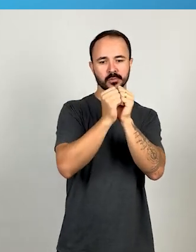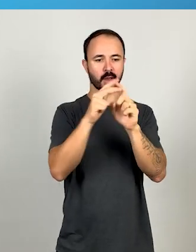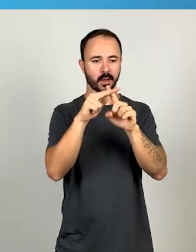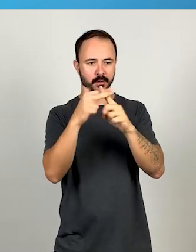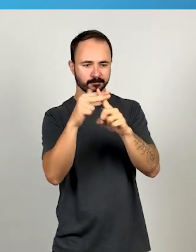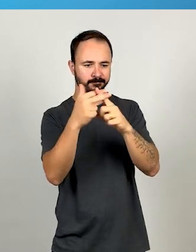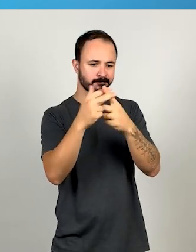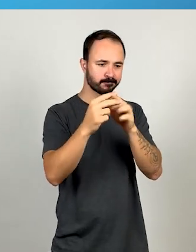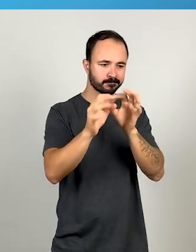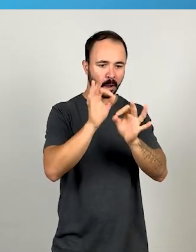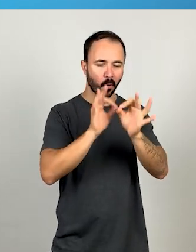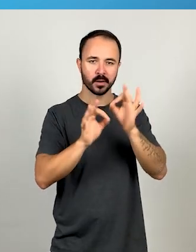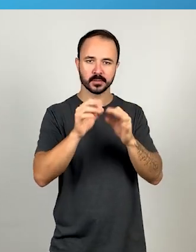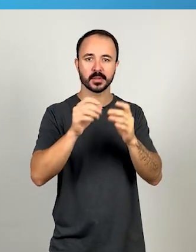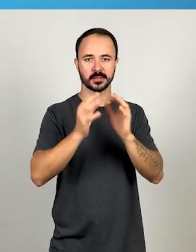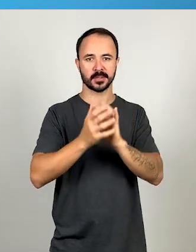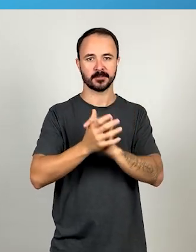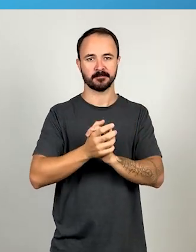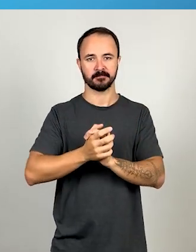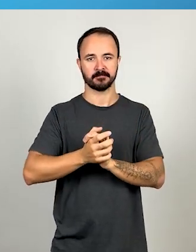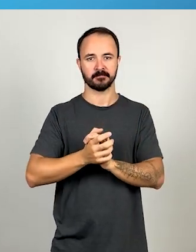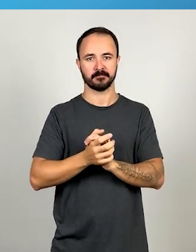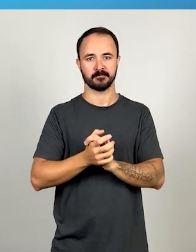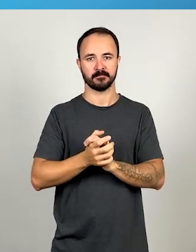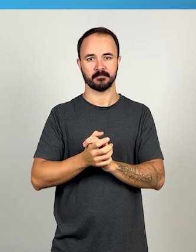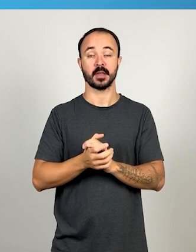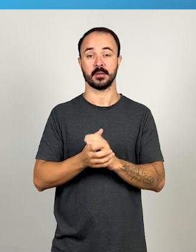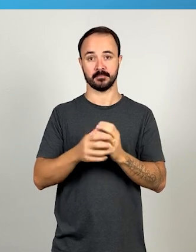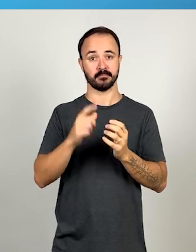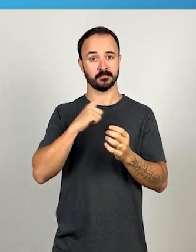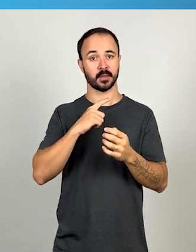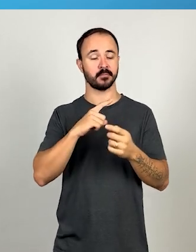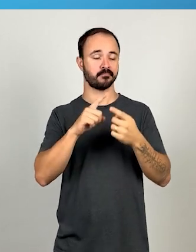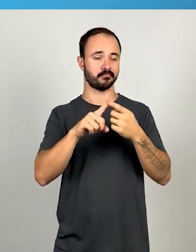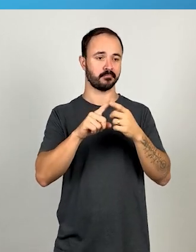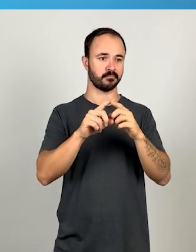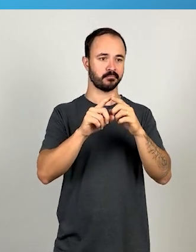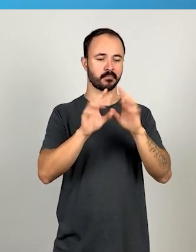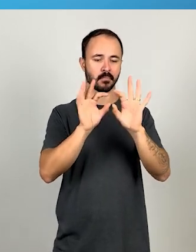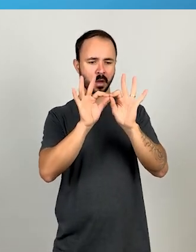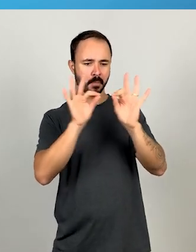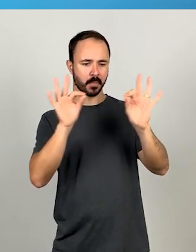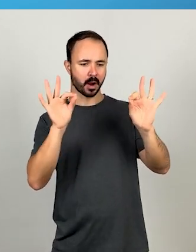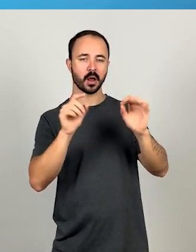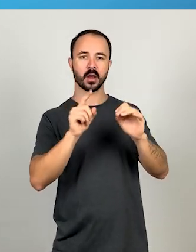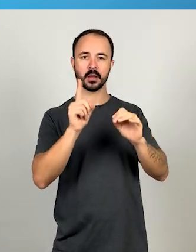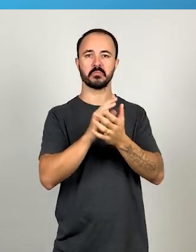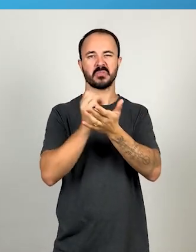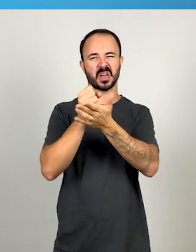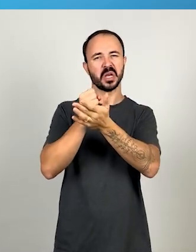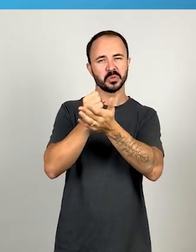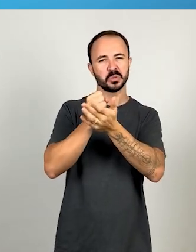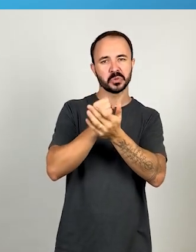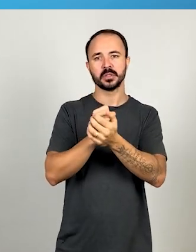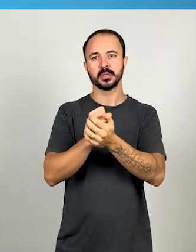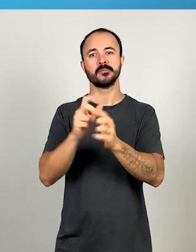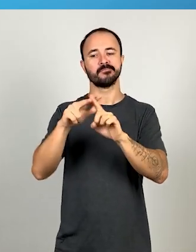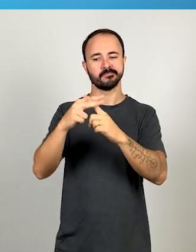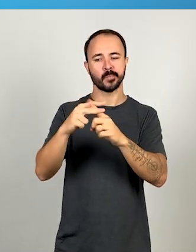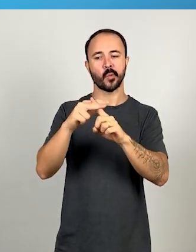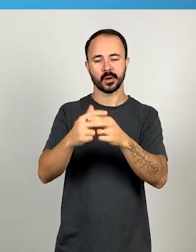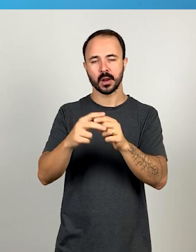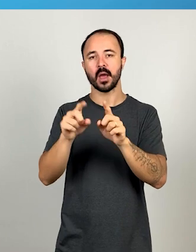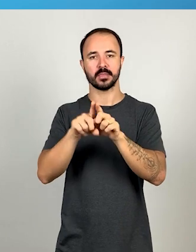sensor é o de cor. Nós temos também duas barras, que vão auxiliar na montagem do nosso